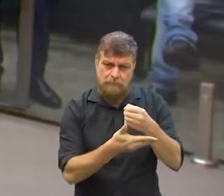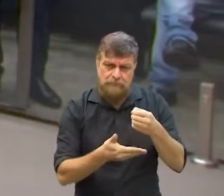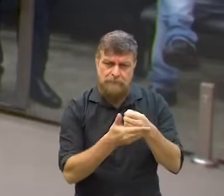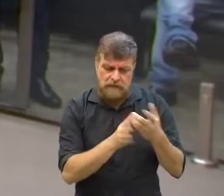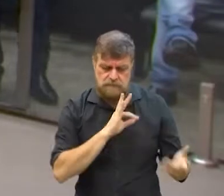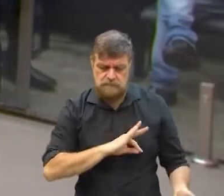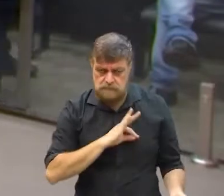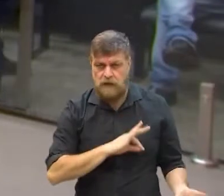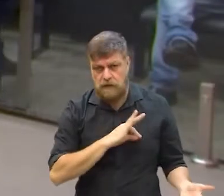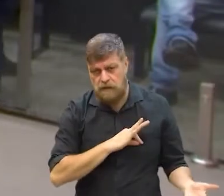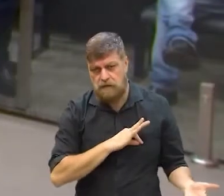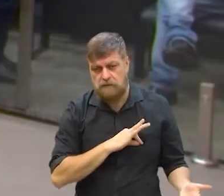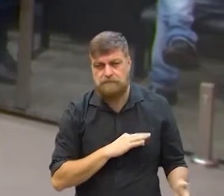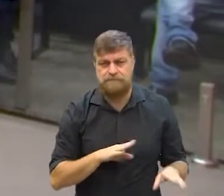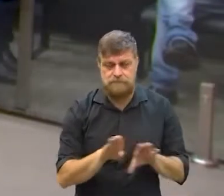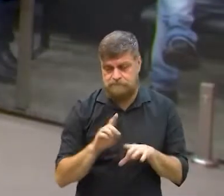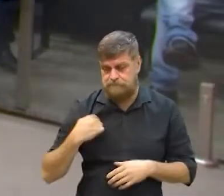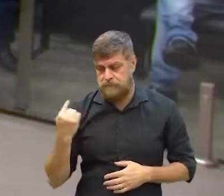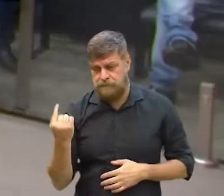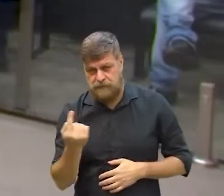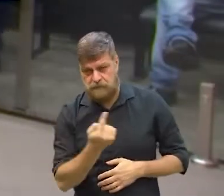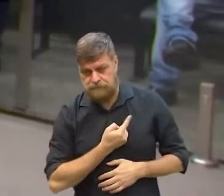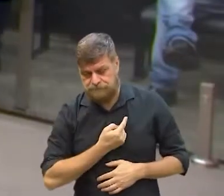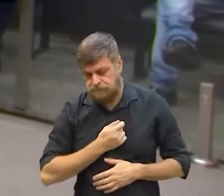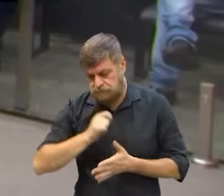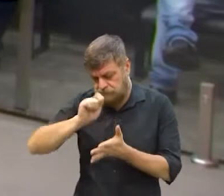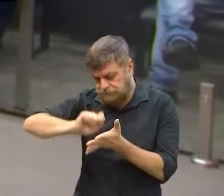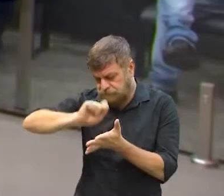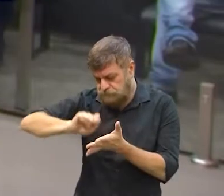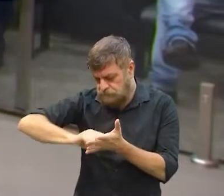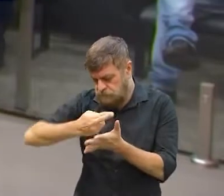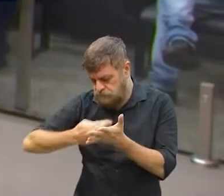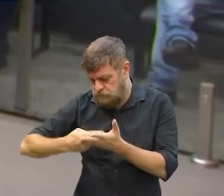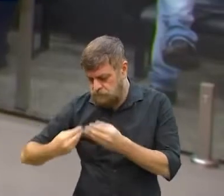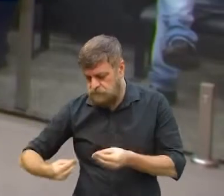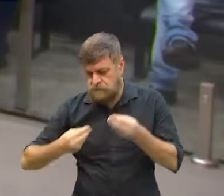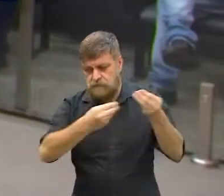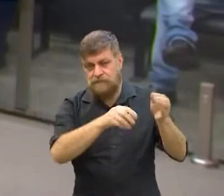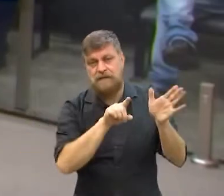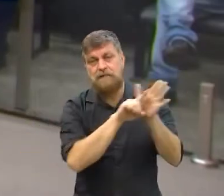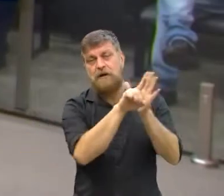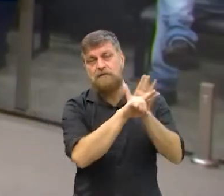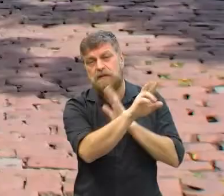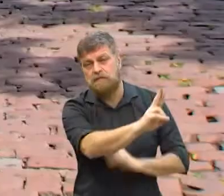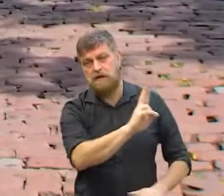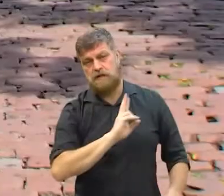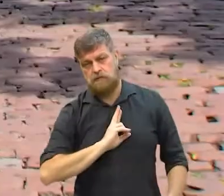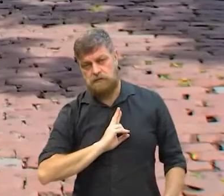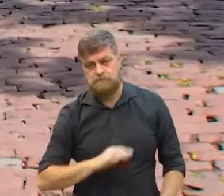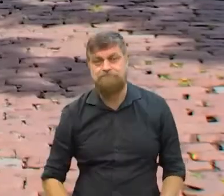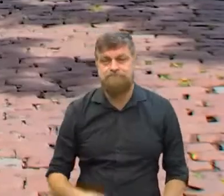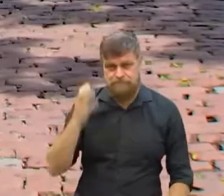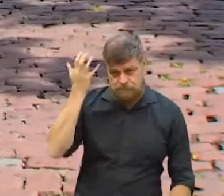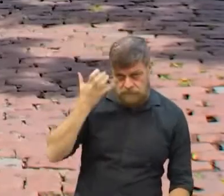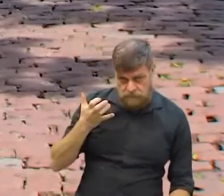né, a sobrevivência. Então, nós fizemos esse requerimento solicitando essas informações. Pois é, a